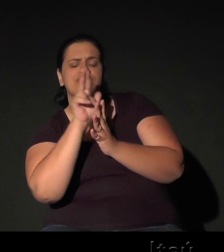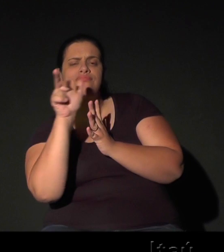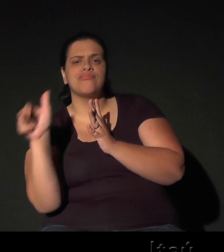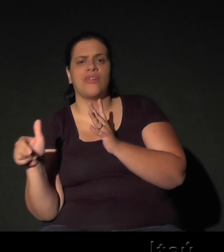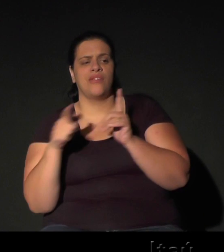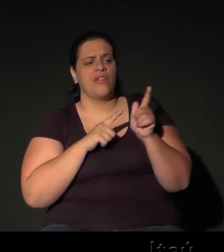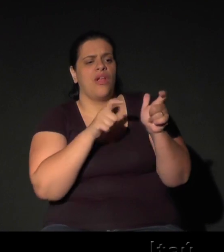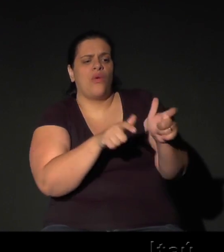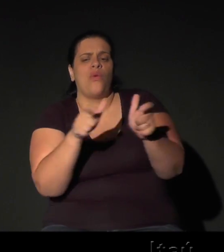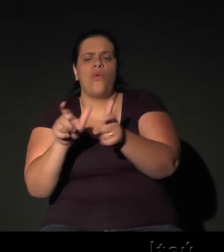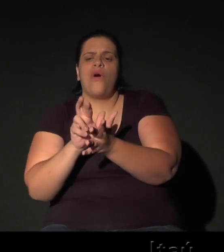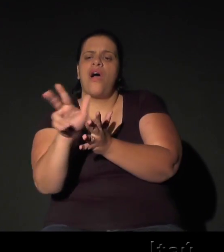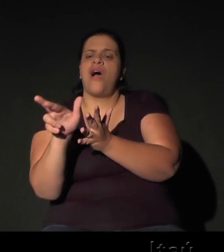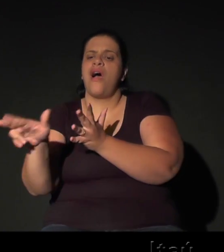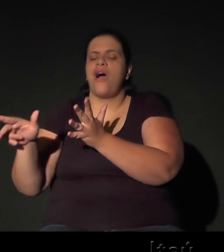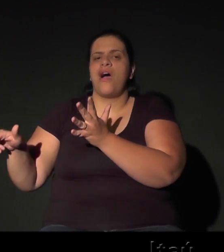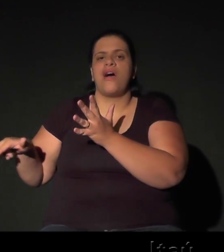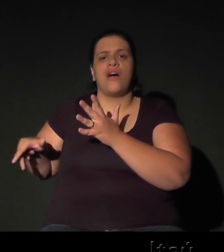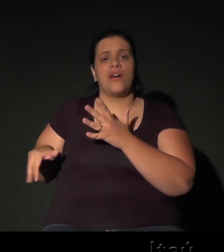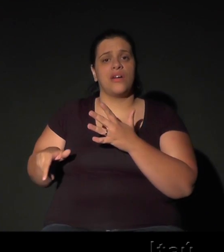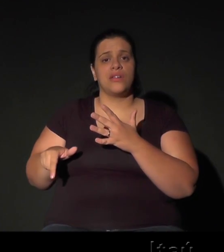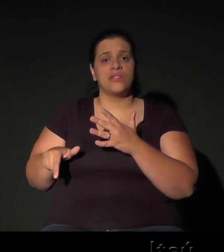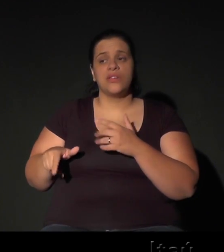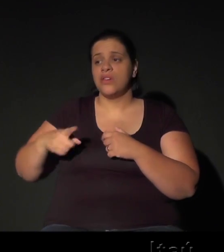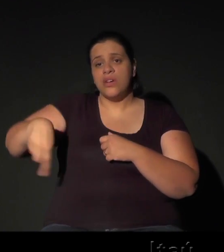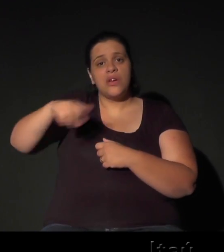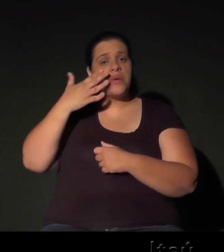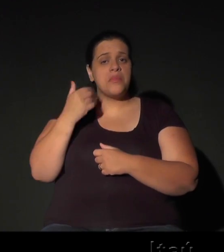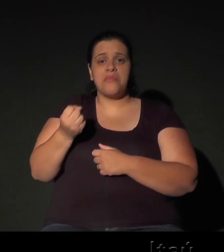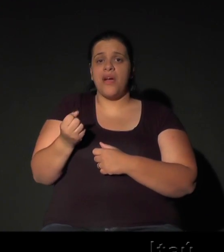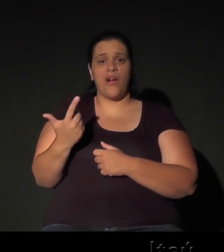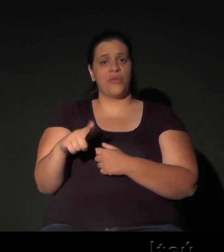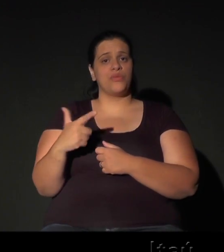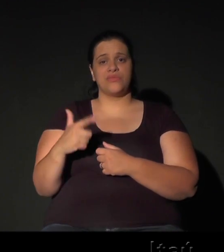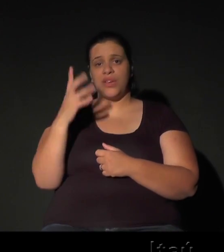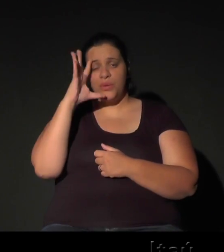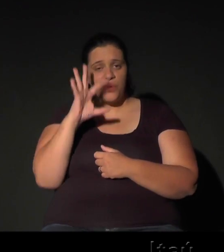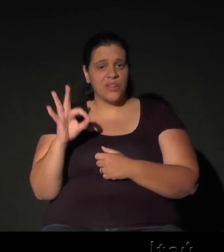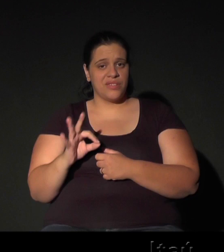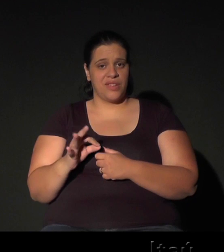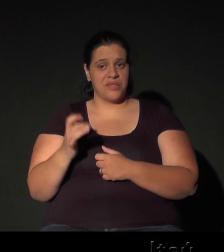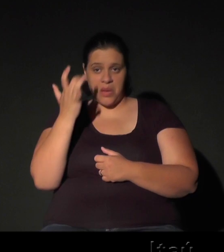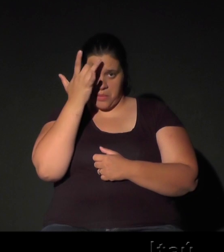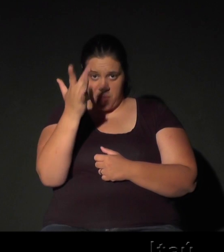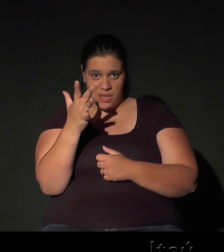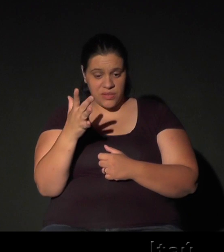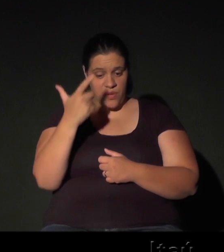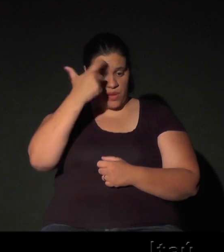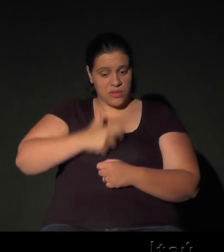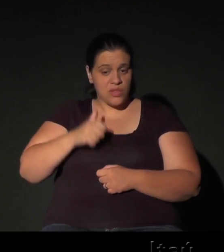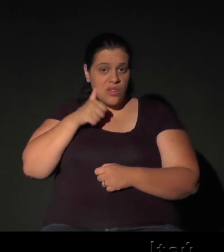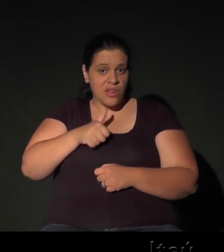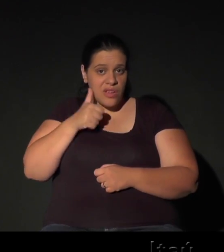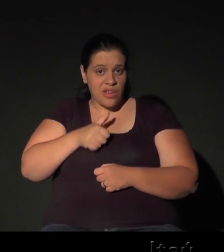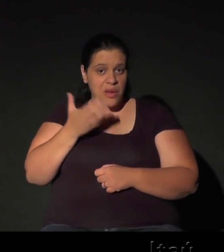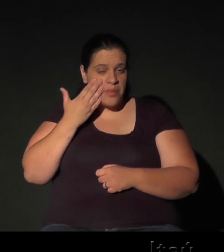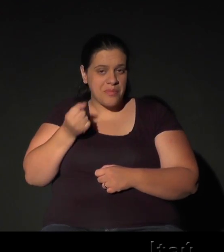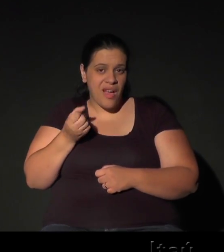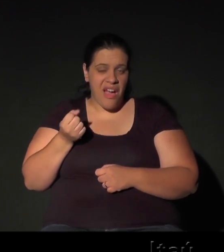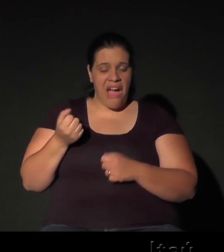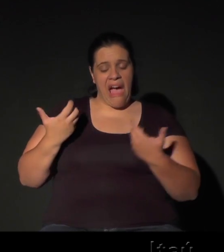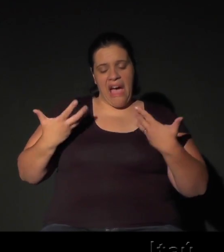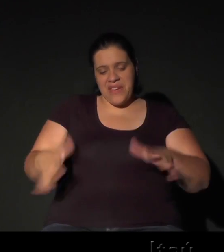lugares muito mais vulneráveis que as pessoas brancas aí não entende então é muito mais fácil pra garota Branca eu vou